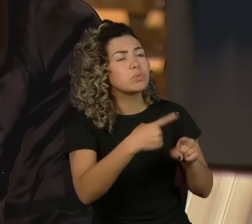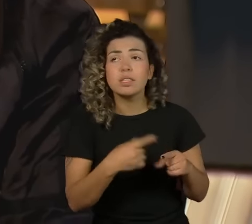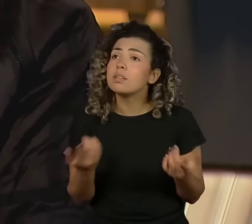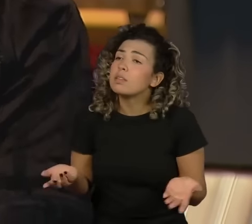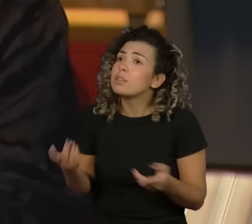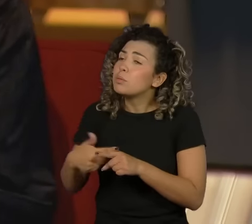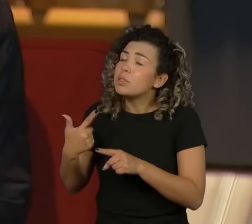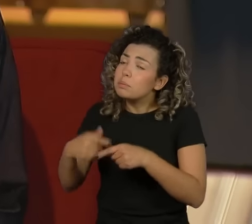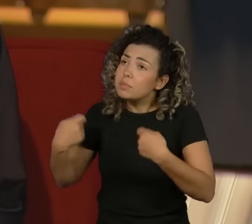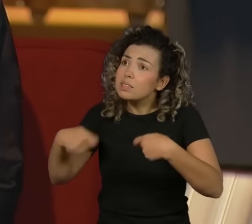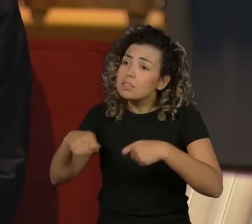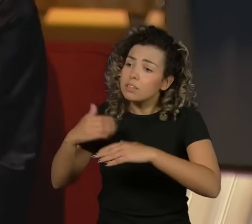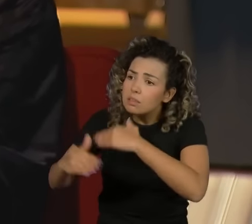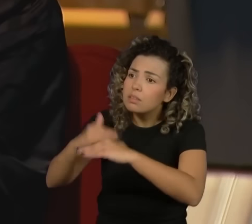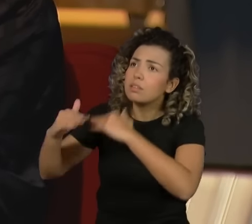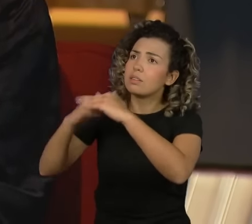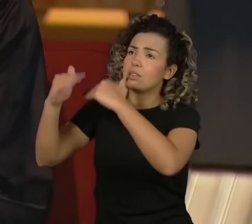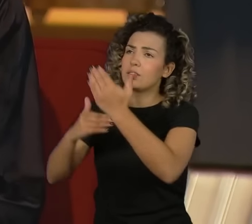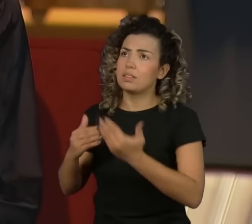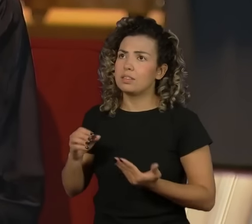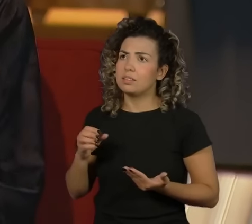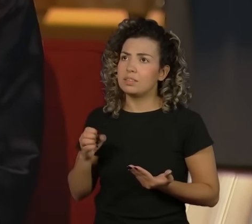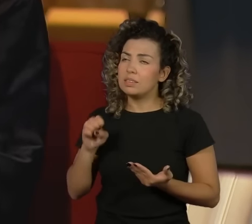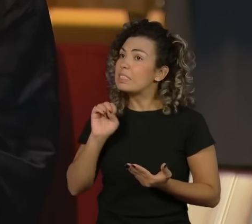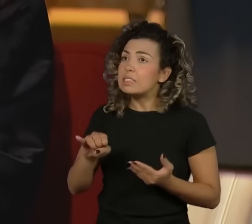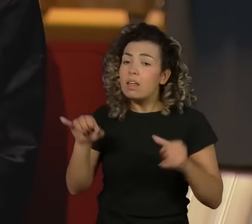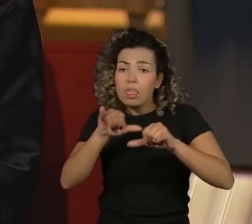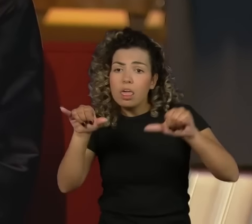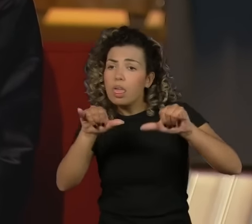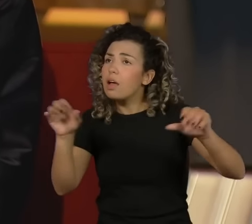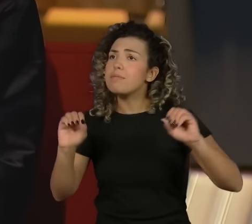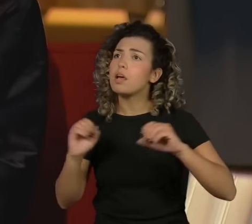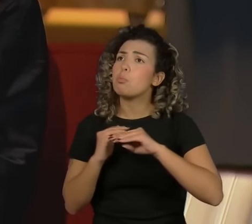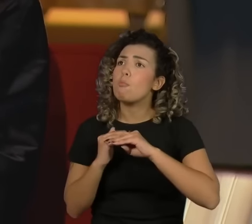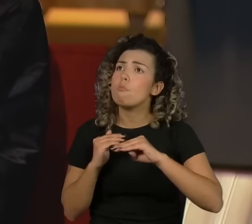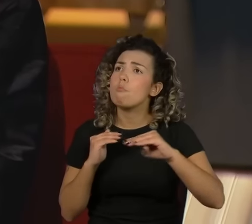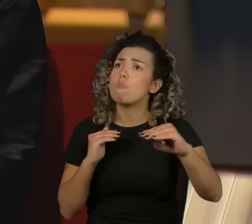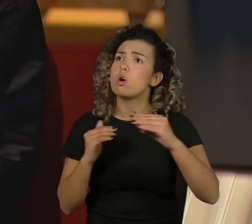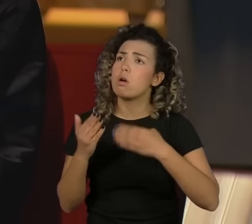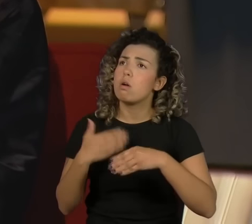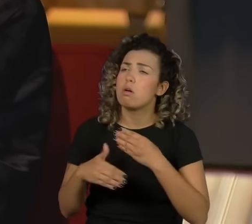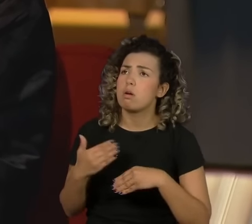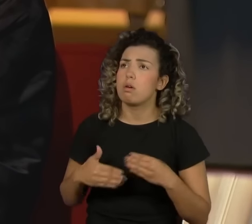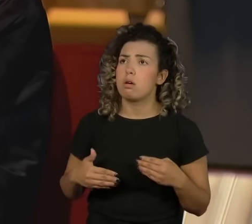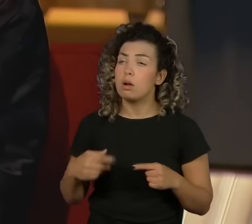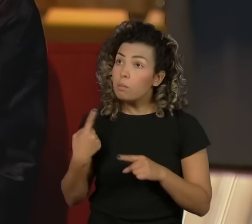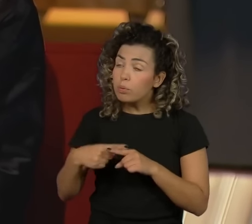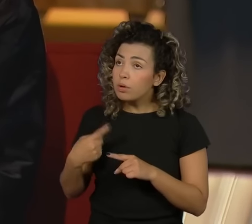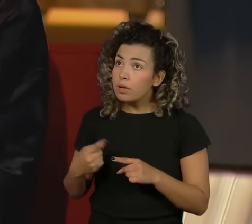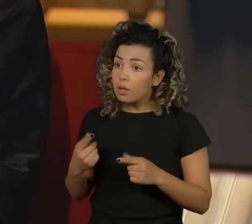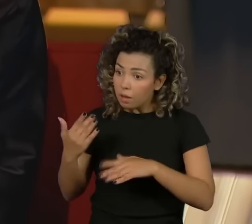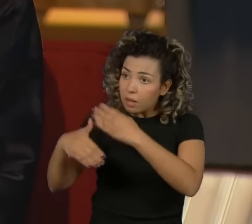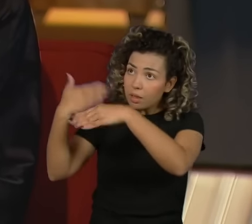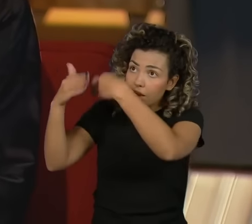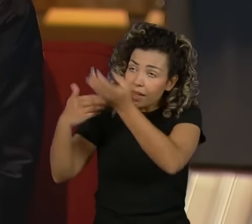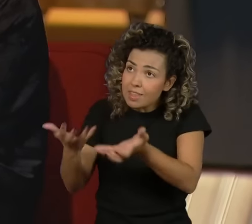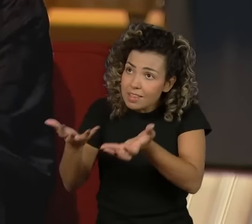antiprogresso, né? Entendeu a diferença do antiprogresso? Porque a ideia do progresso é justamente isso,